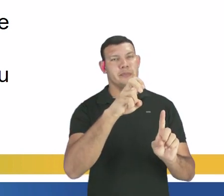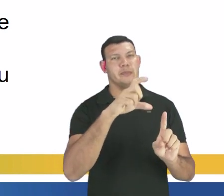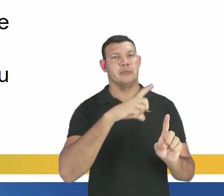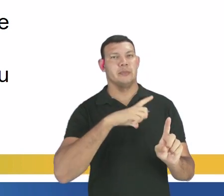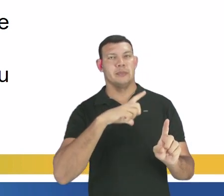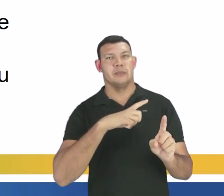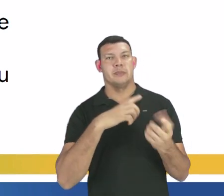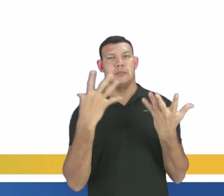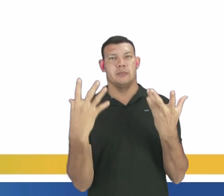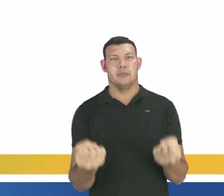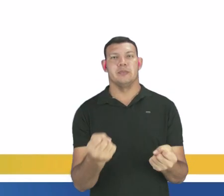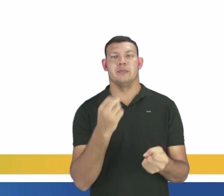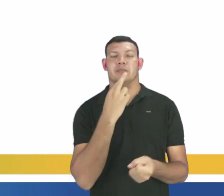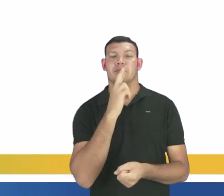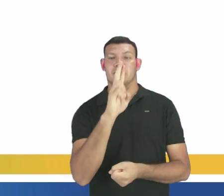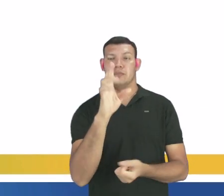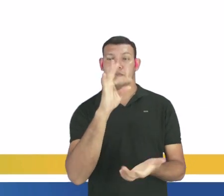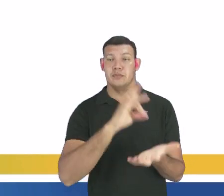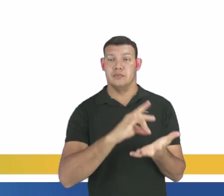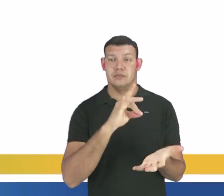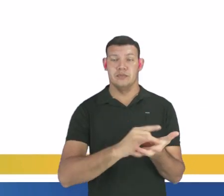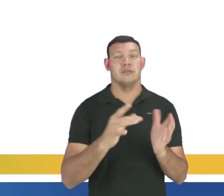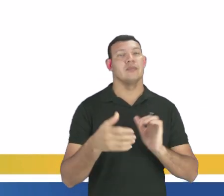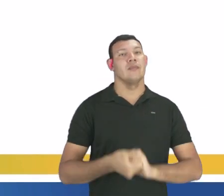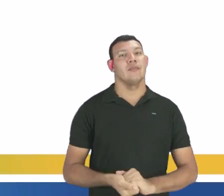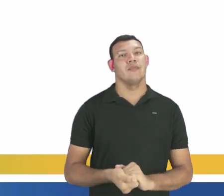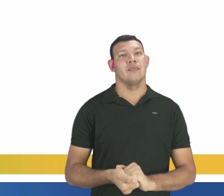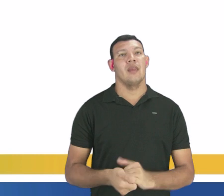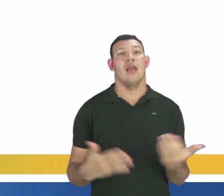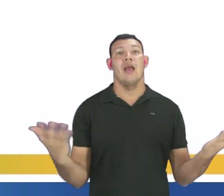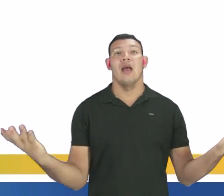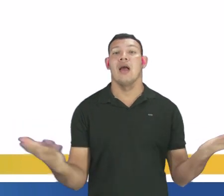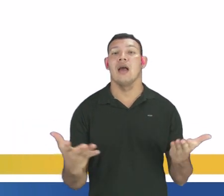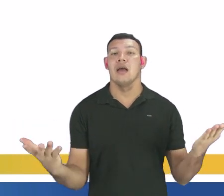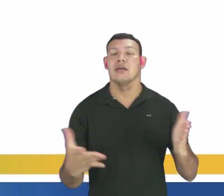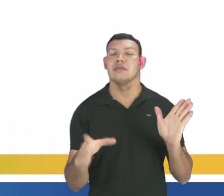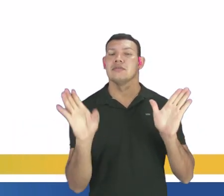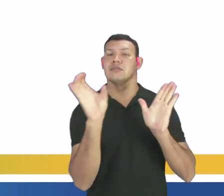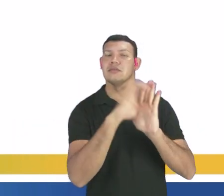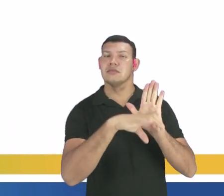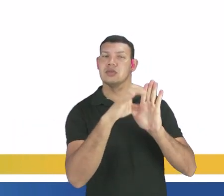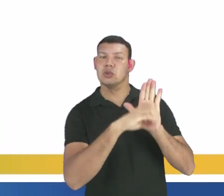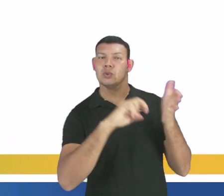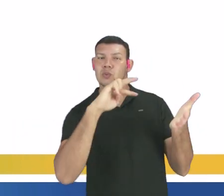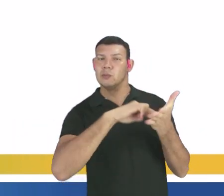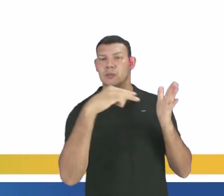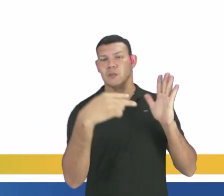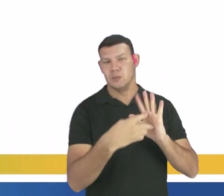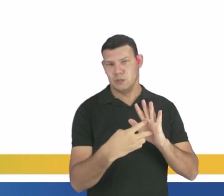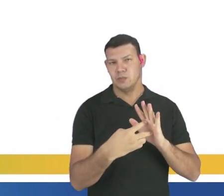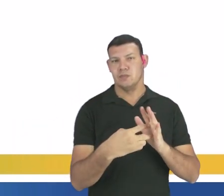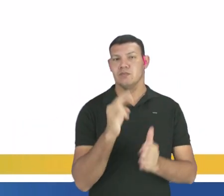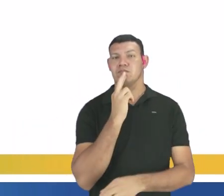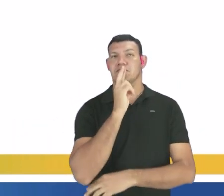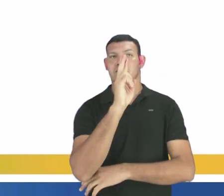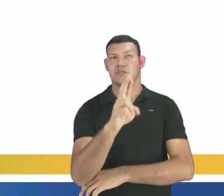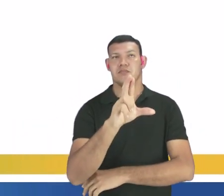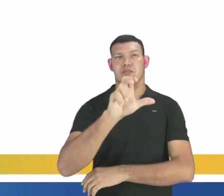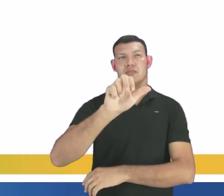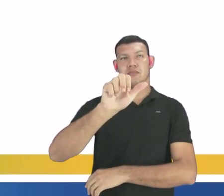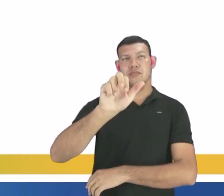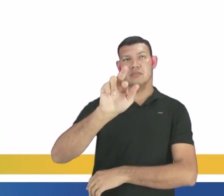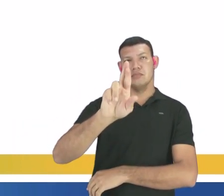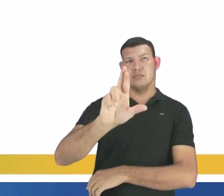real. Agora nós vamos à definição de raízes racionais. Dada a